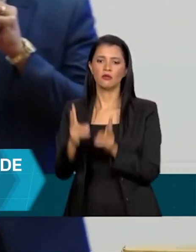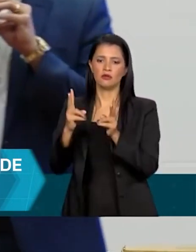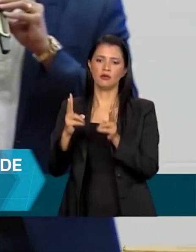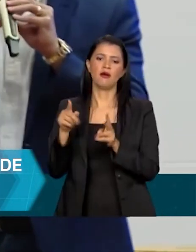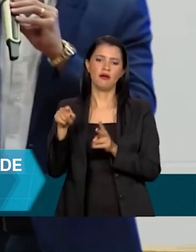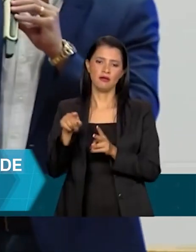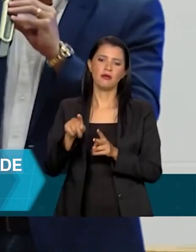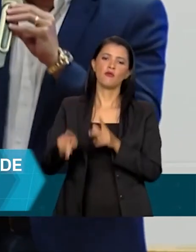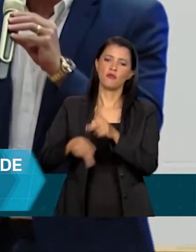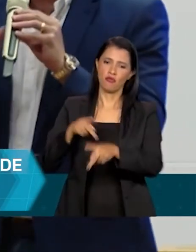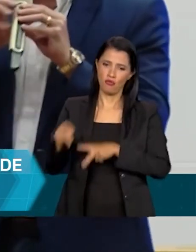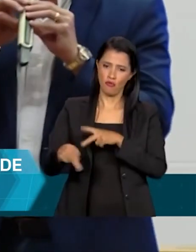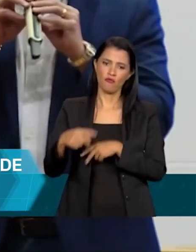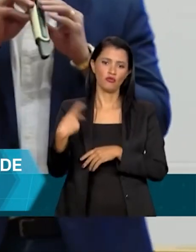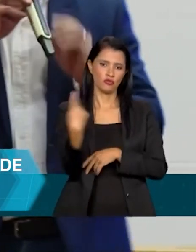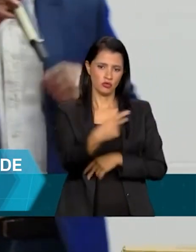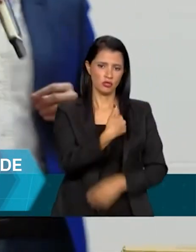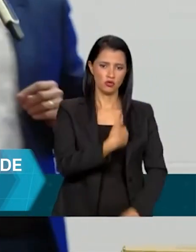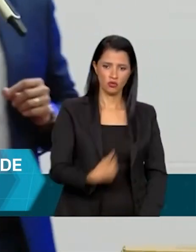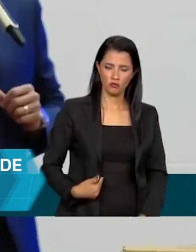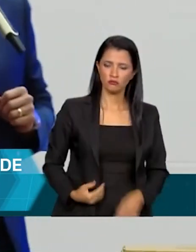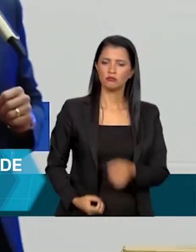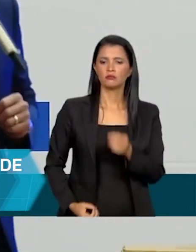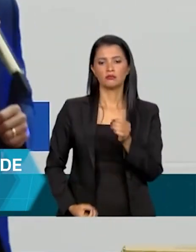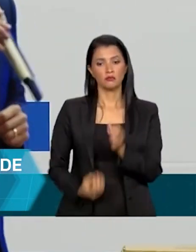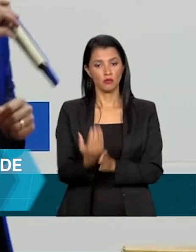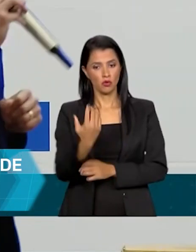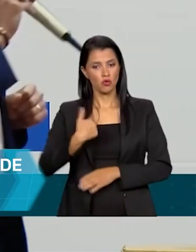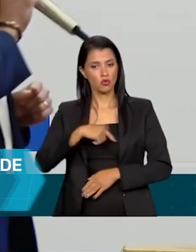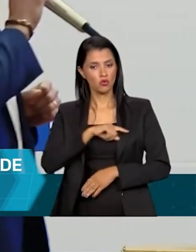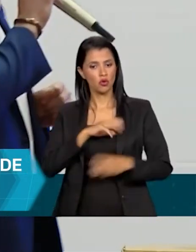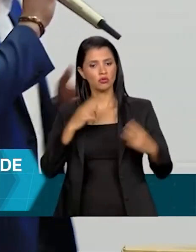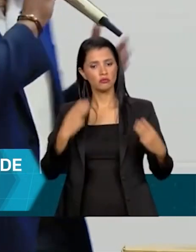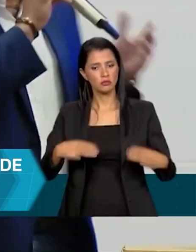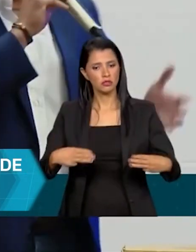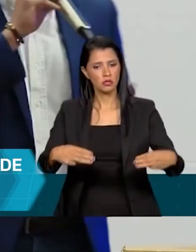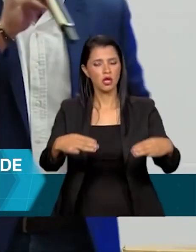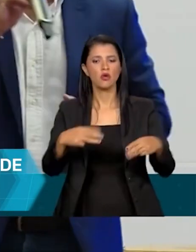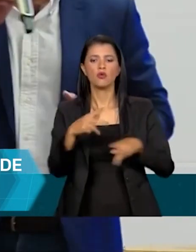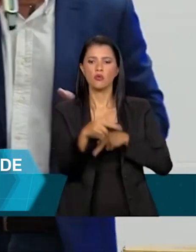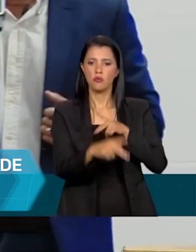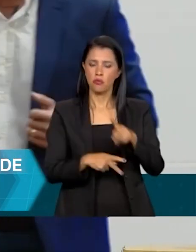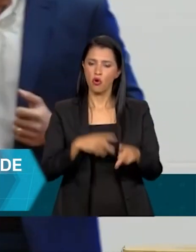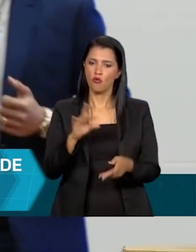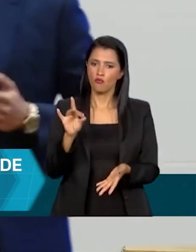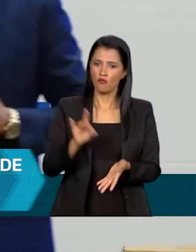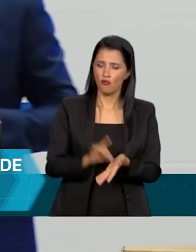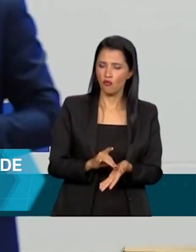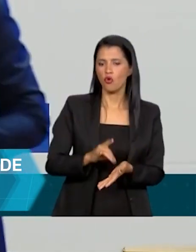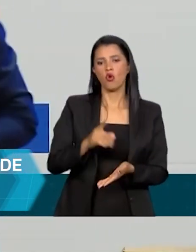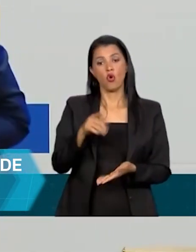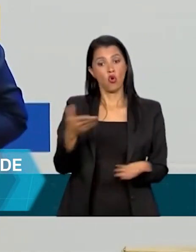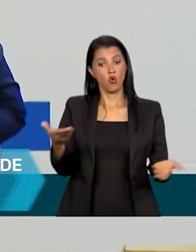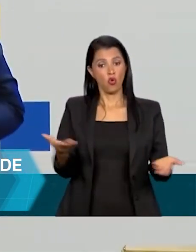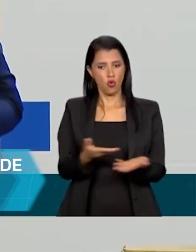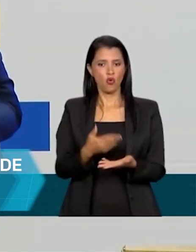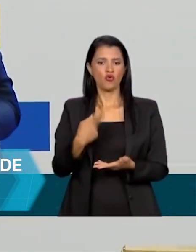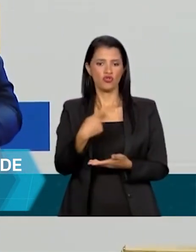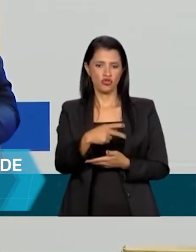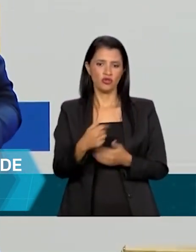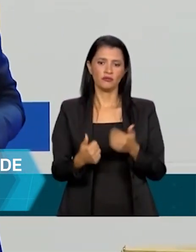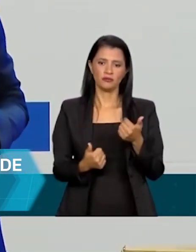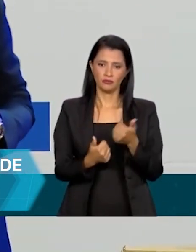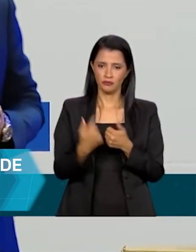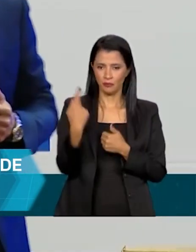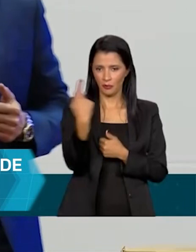governo. Tanto que criou o nosso Ministério dos Povos Originários, que hoje é ocupado pela Sonia Guajajara, a